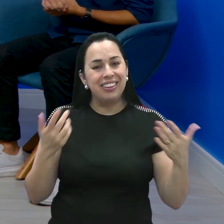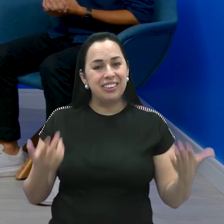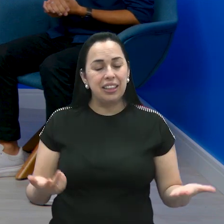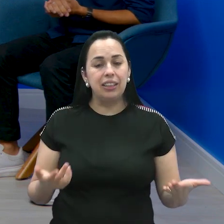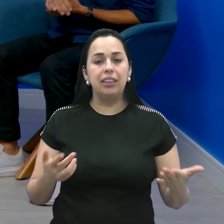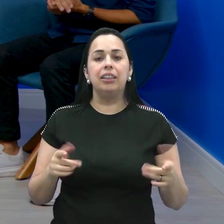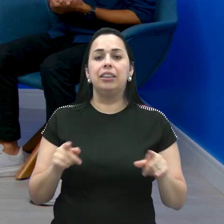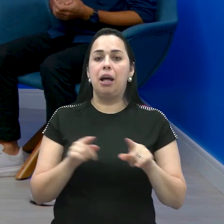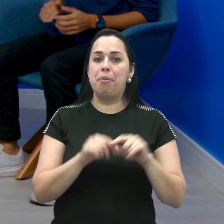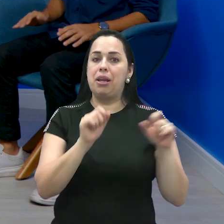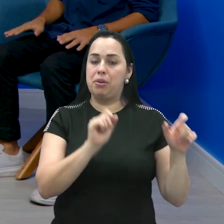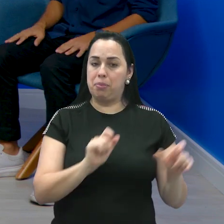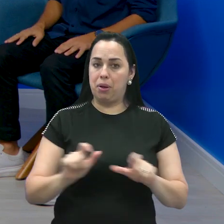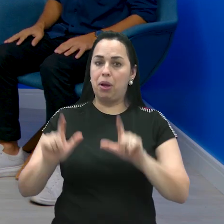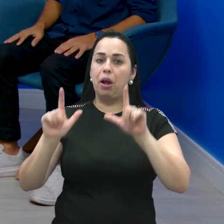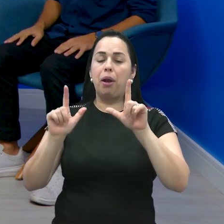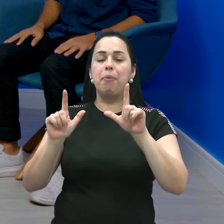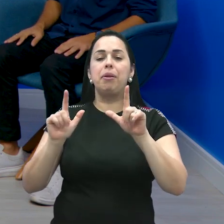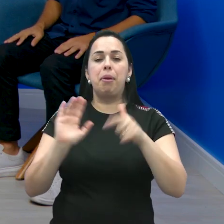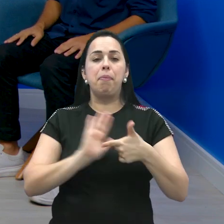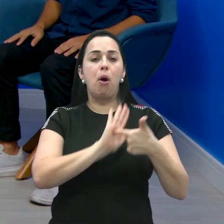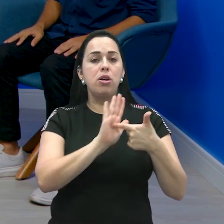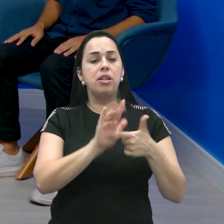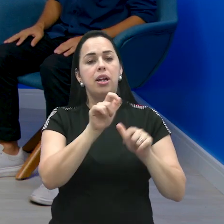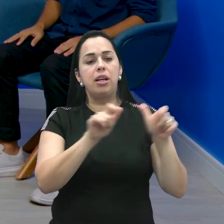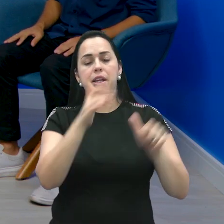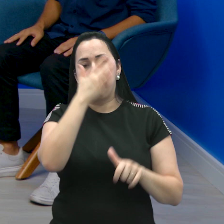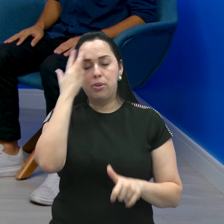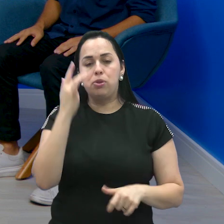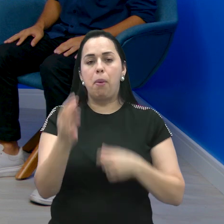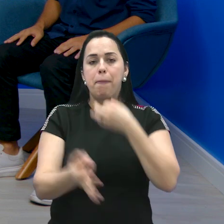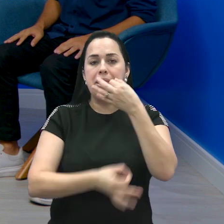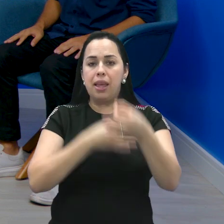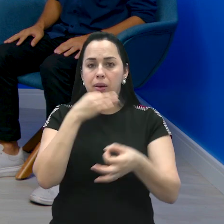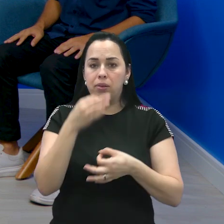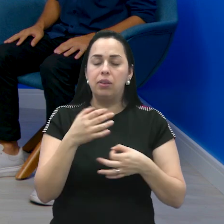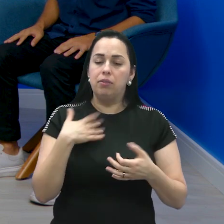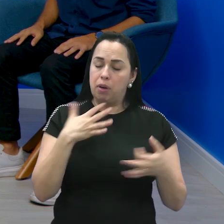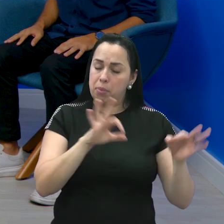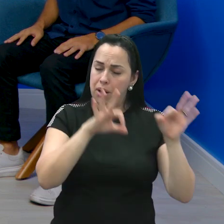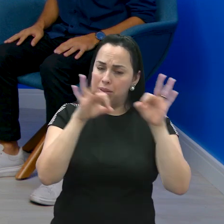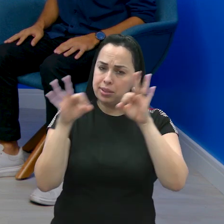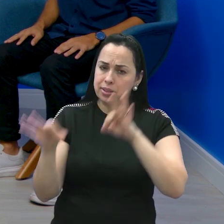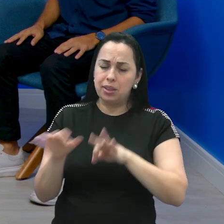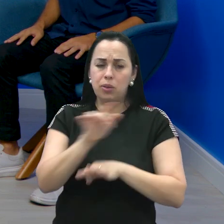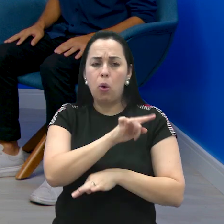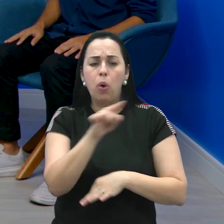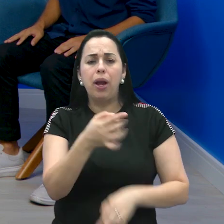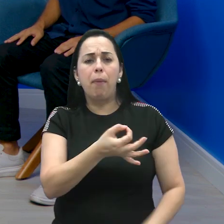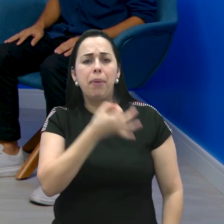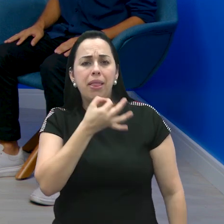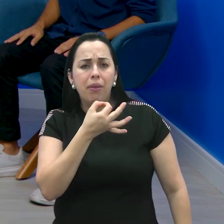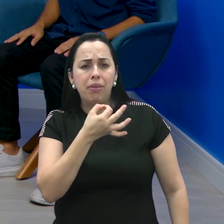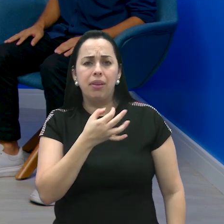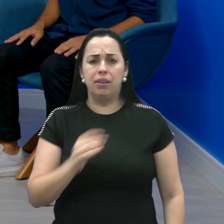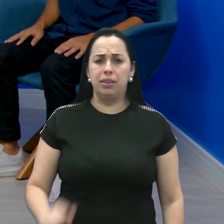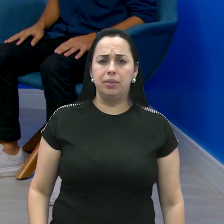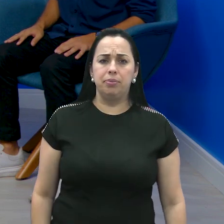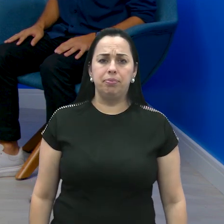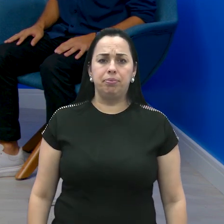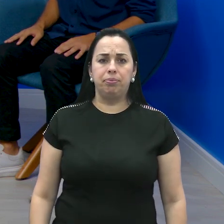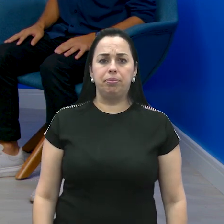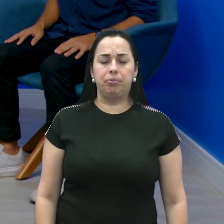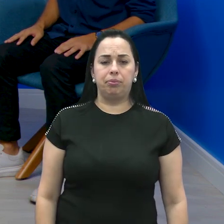durante o programa. Sobre a política também traz a participação da população. Então vamos conferir, né, o que as pessoas acham, pensam a respeito